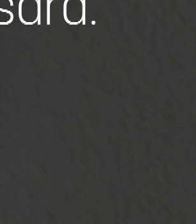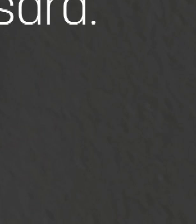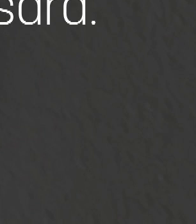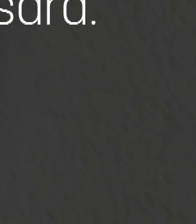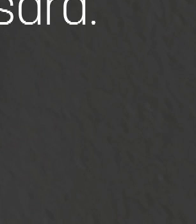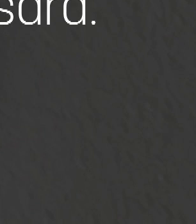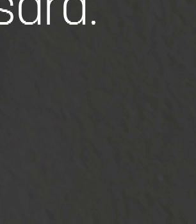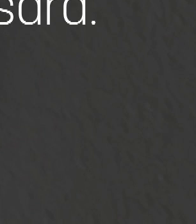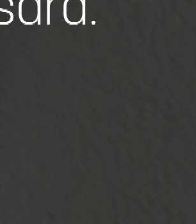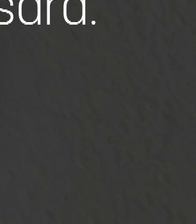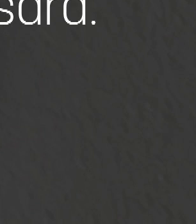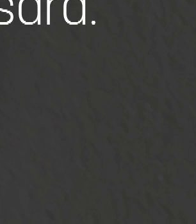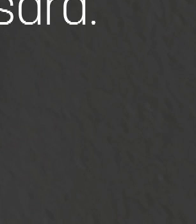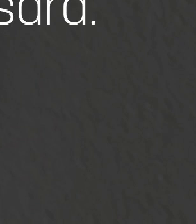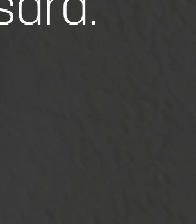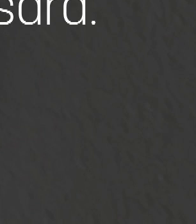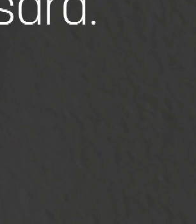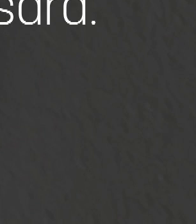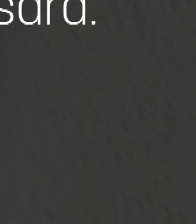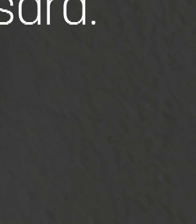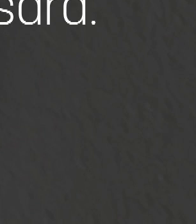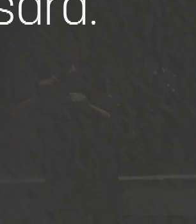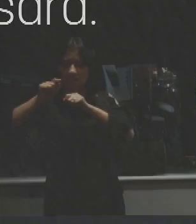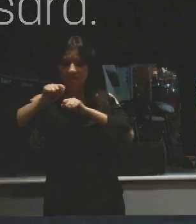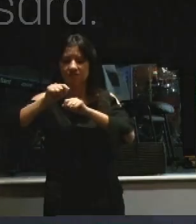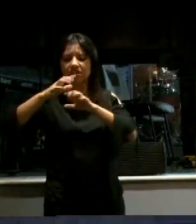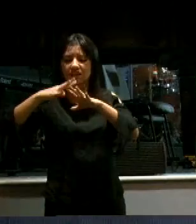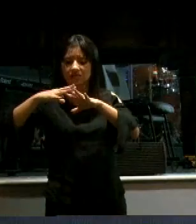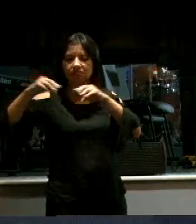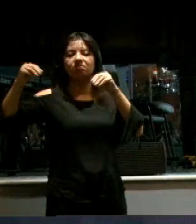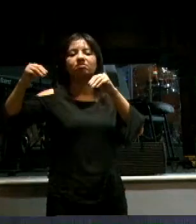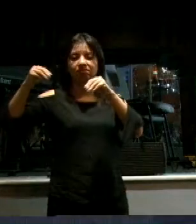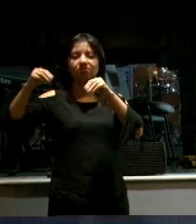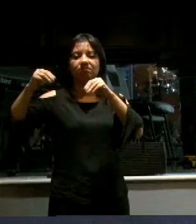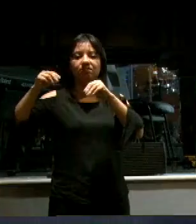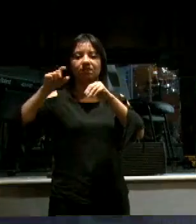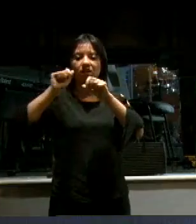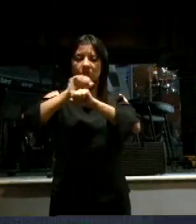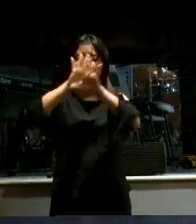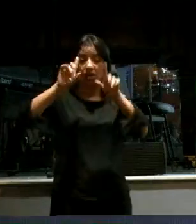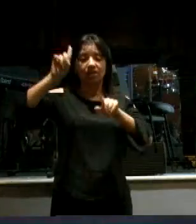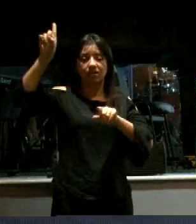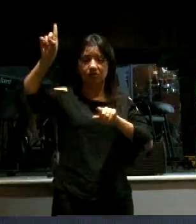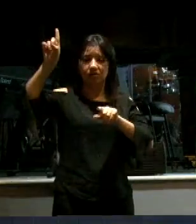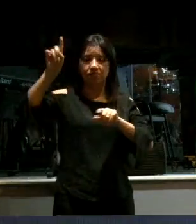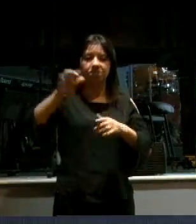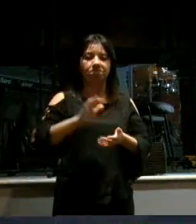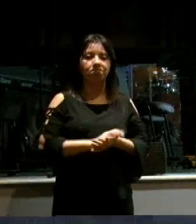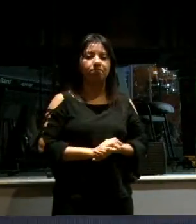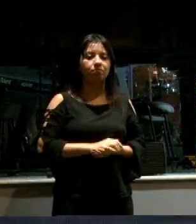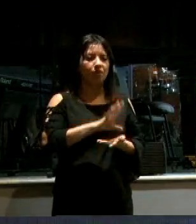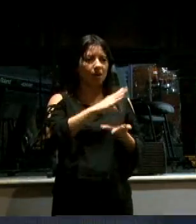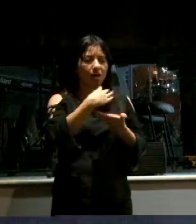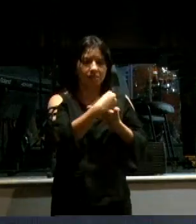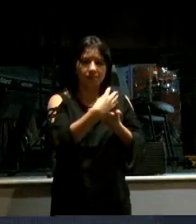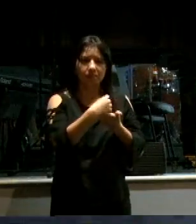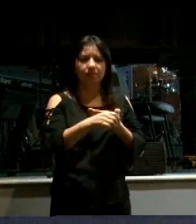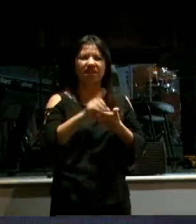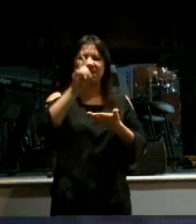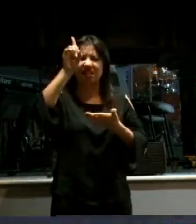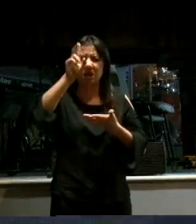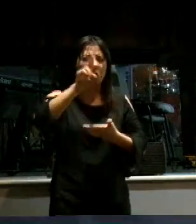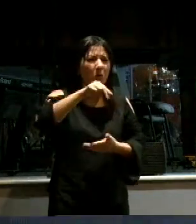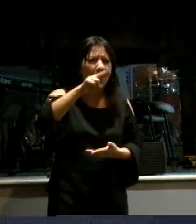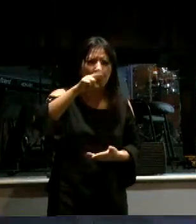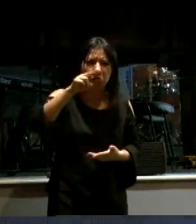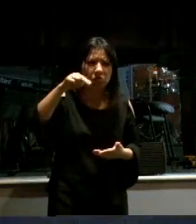te sara. Glória a Deus, meu querido. Diga assim: Deus nunca está